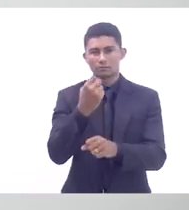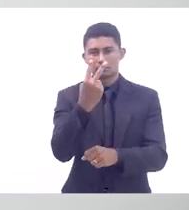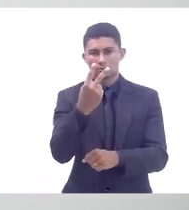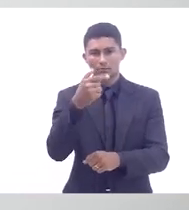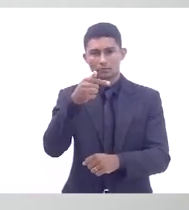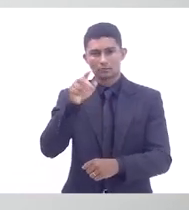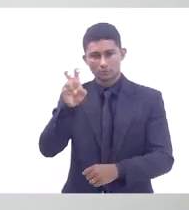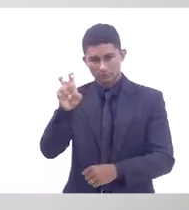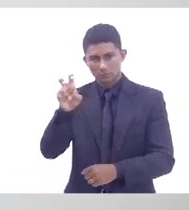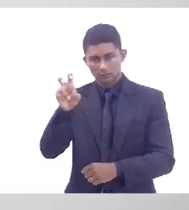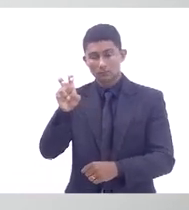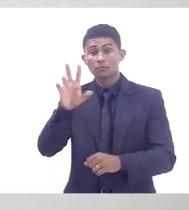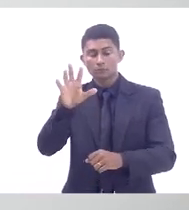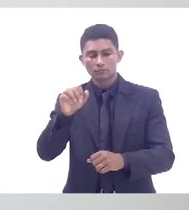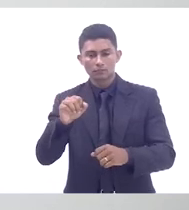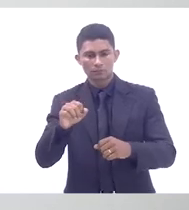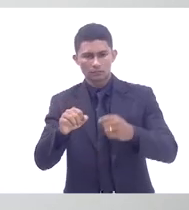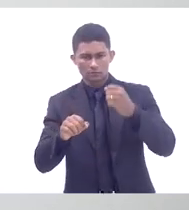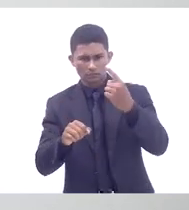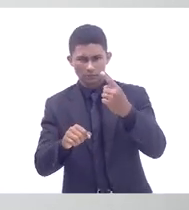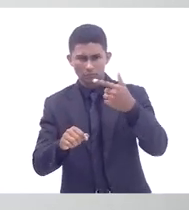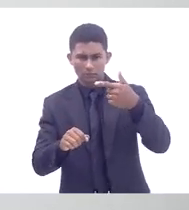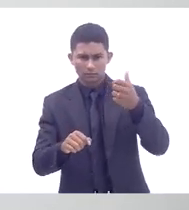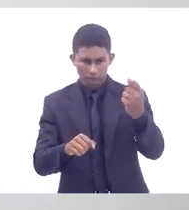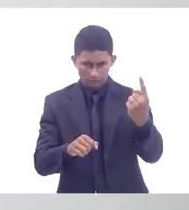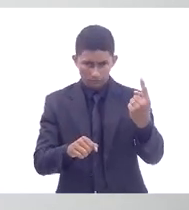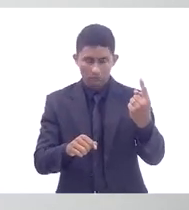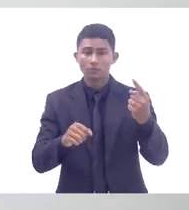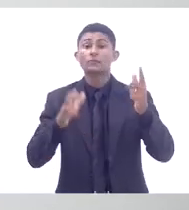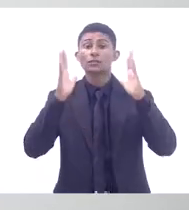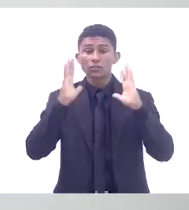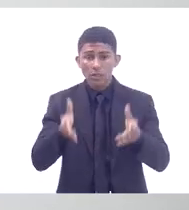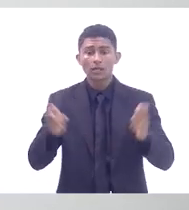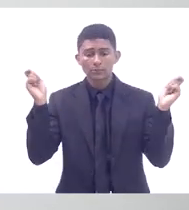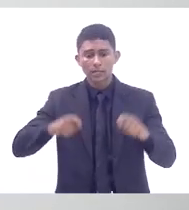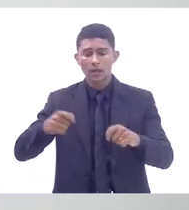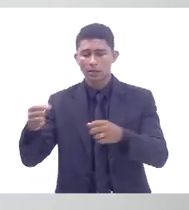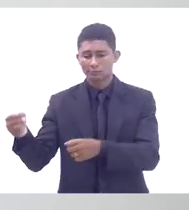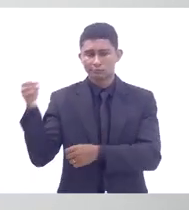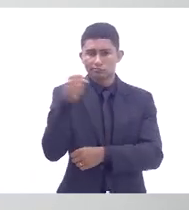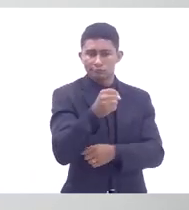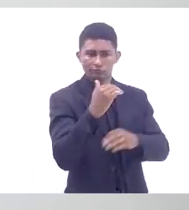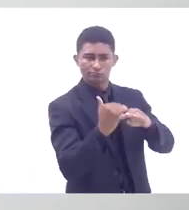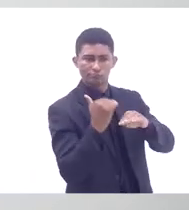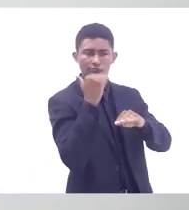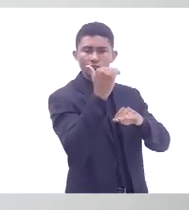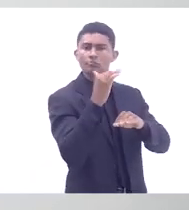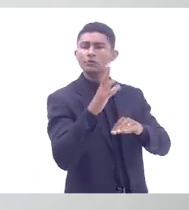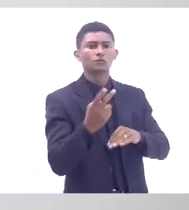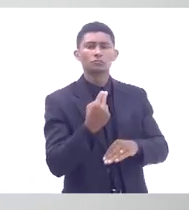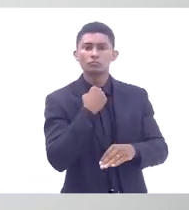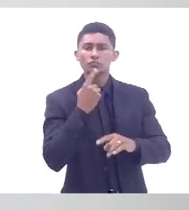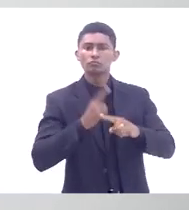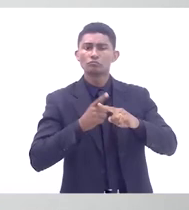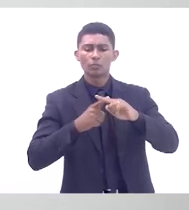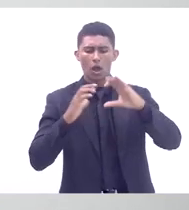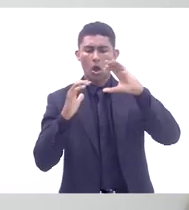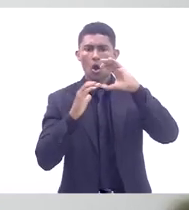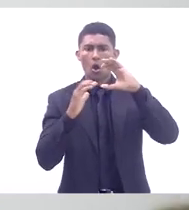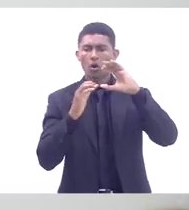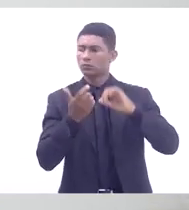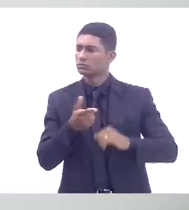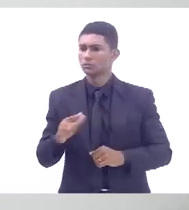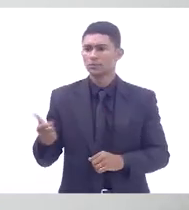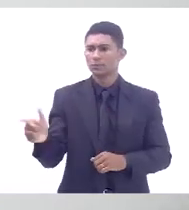docentes encontra-se na faixa última para progredir particular e não pode porque no ar concursos para o mesmo